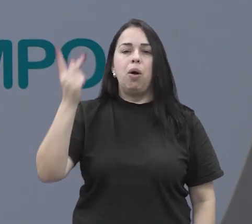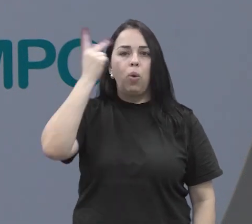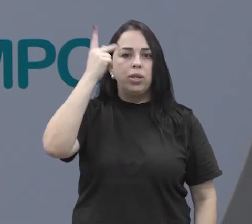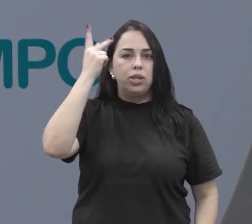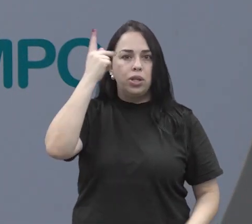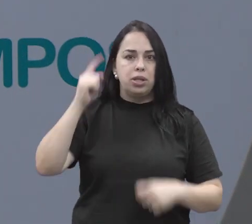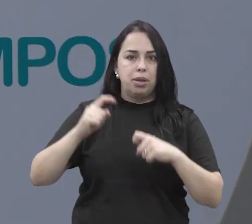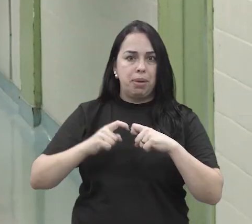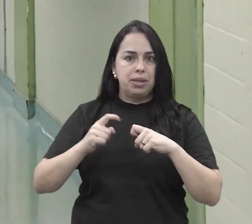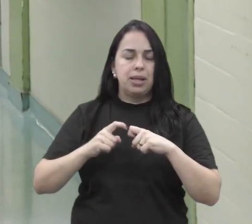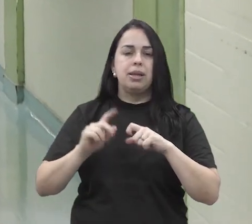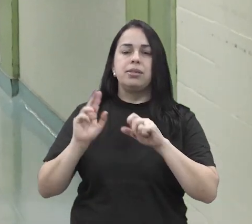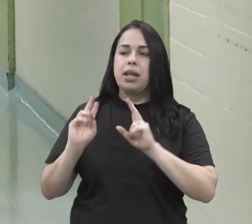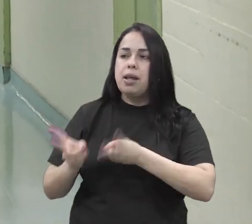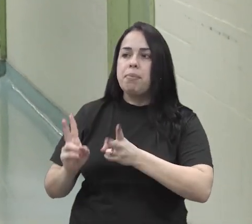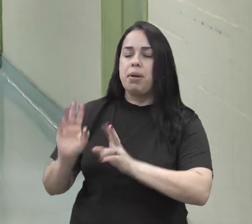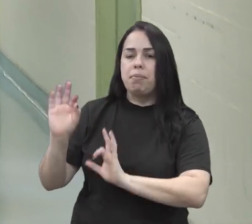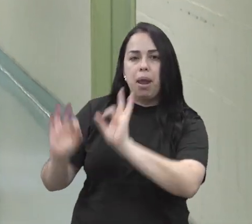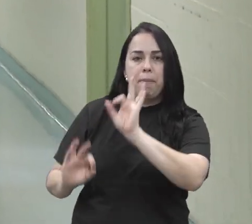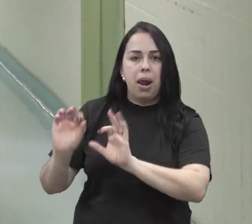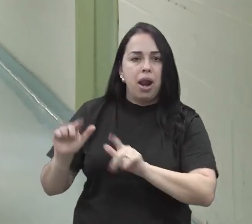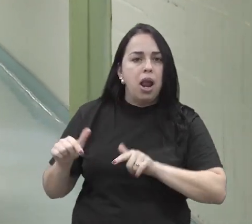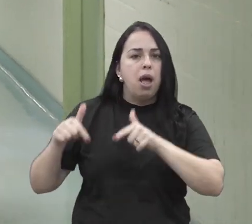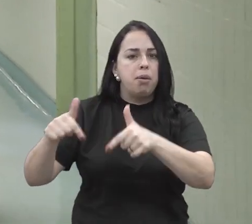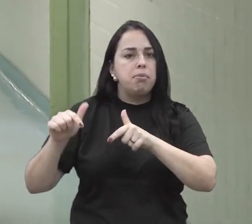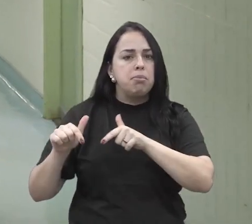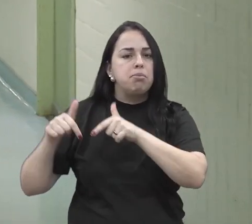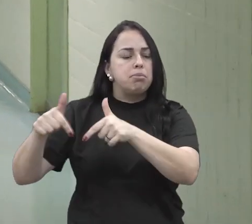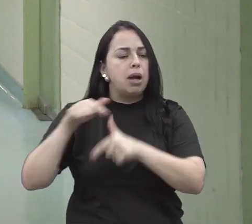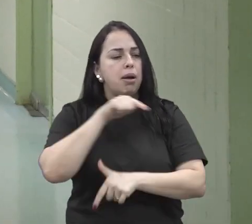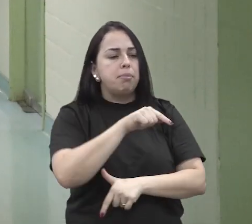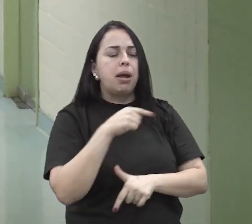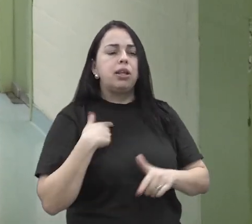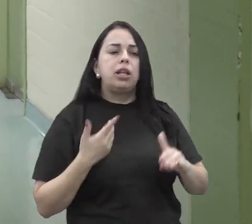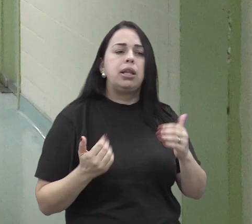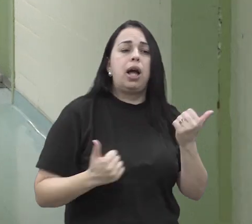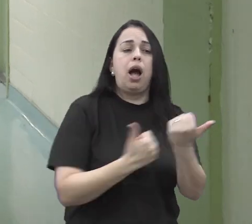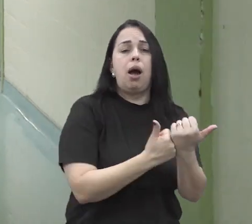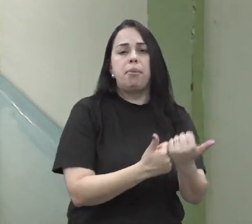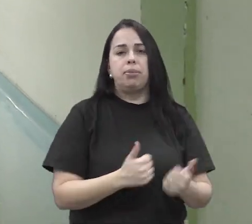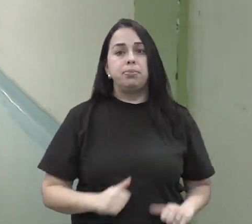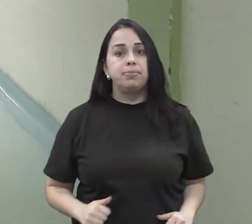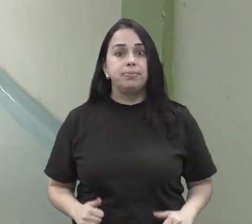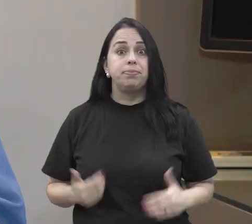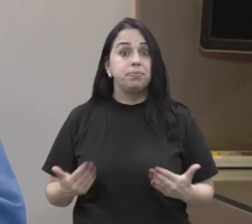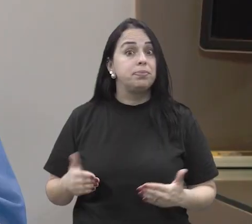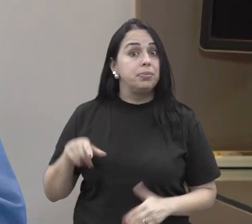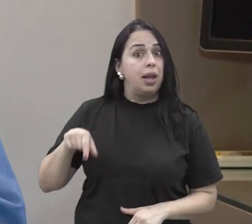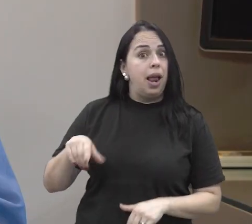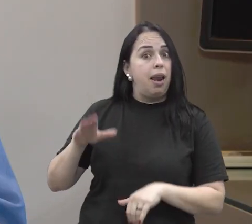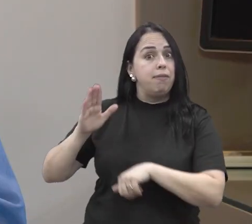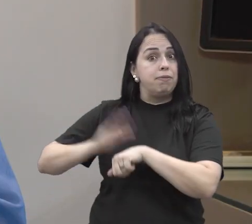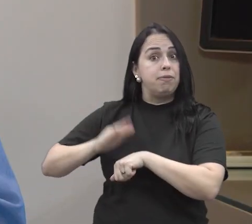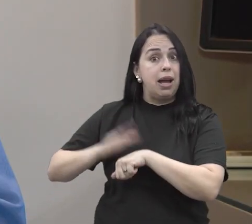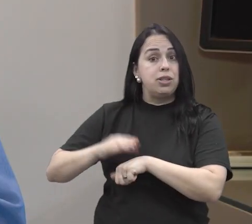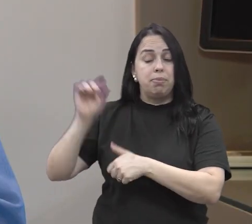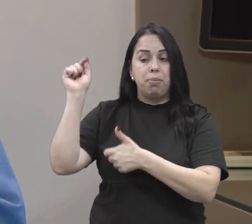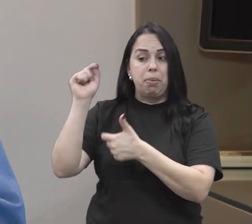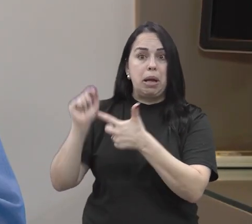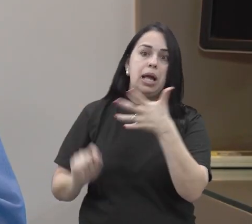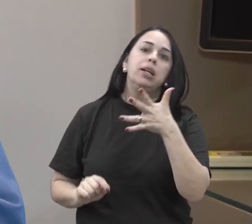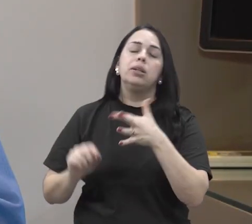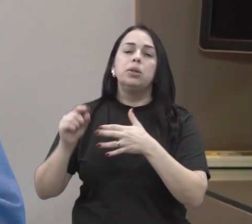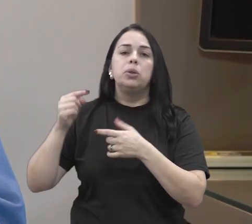São José dos Campos, realiza ações com foco na prevenção dos distúrbios mentais. E ela promove, né,